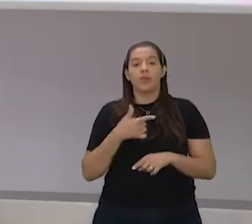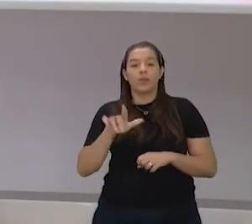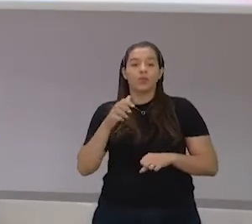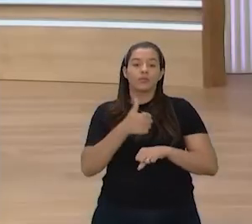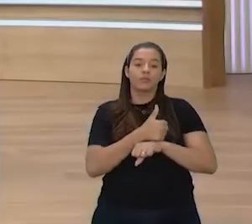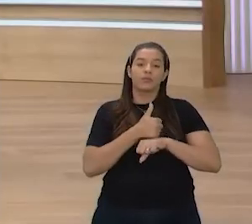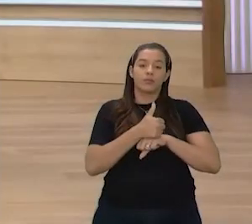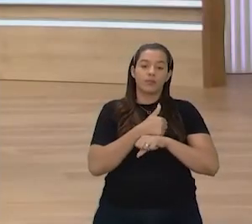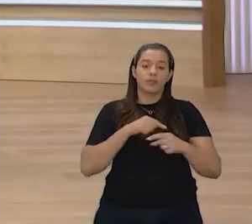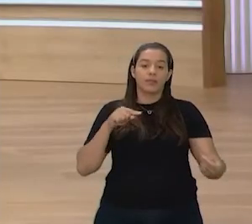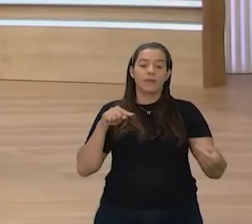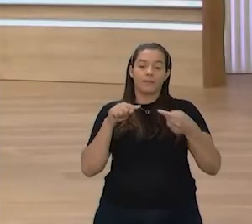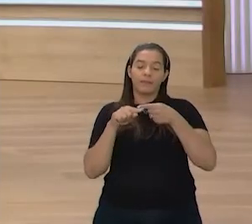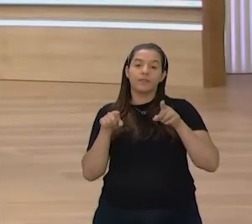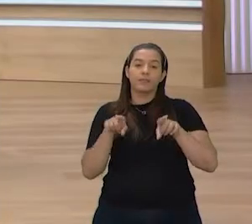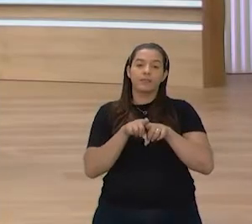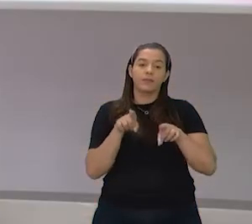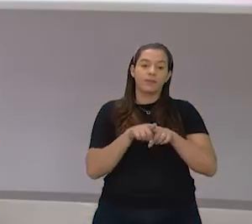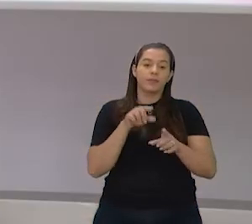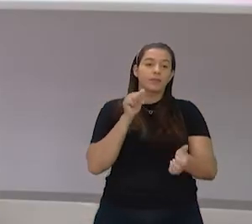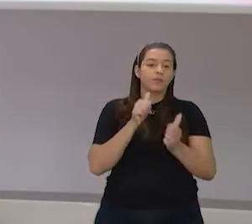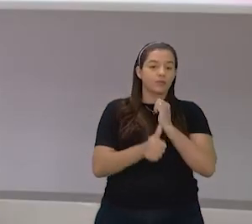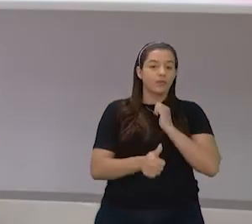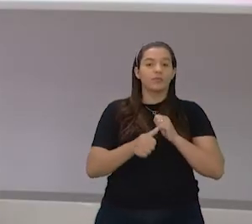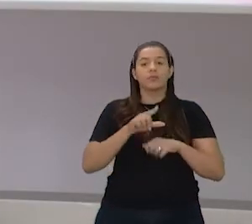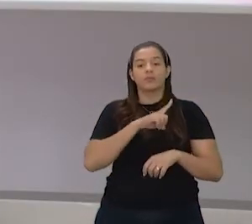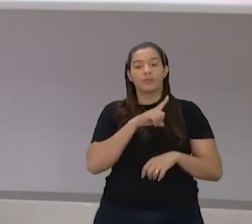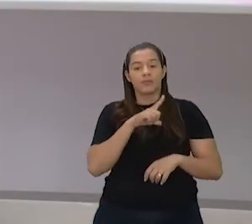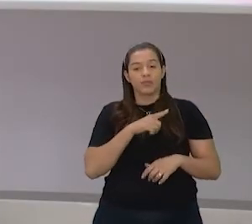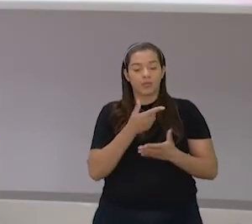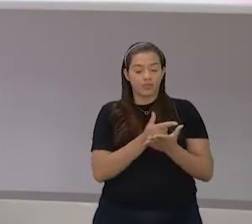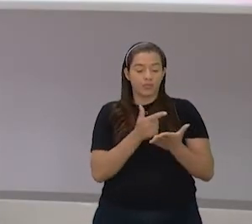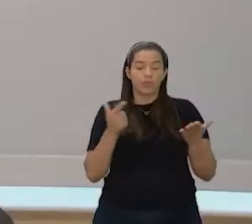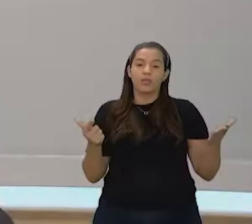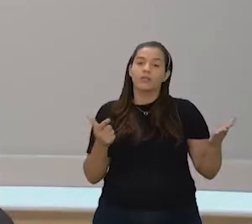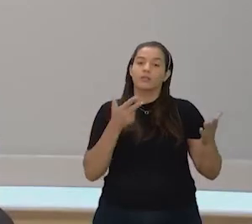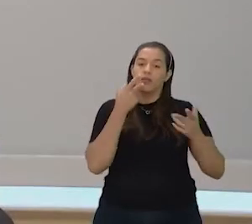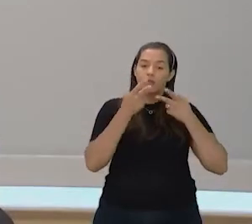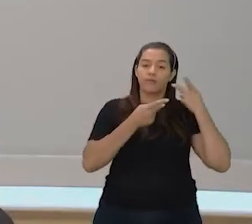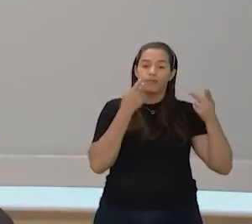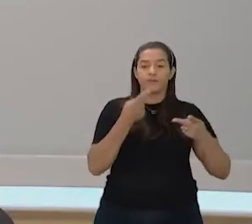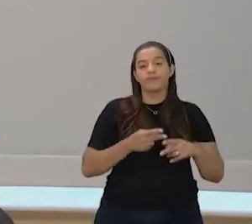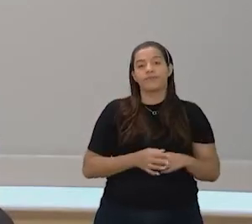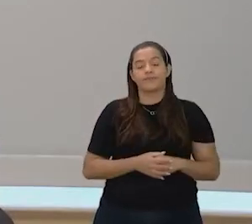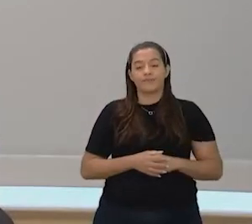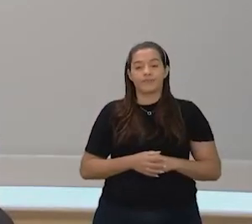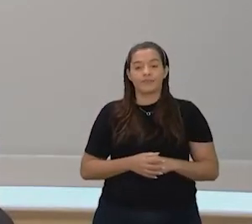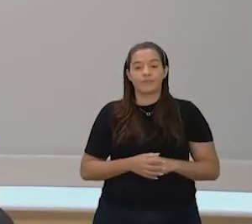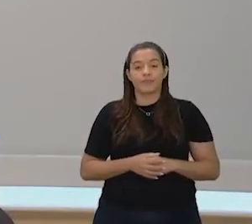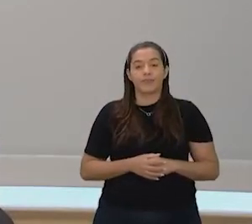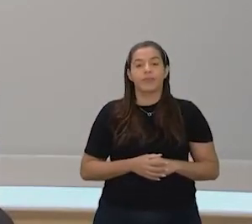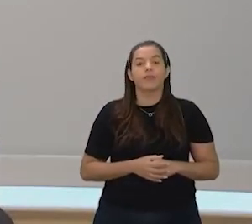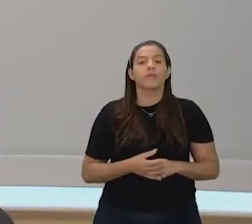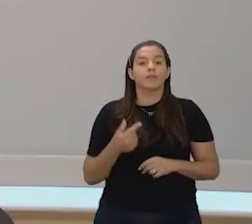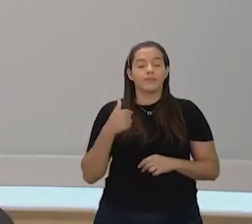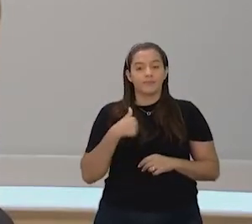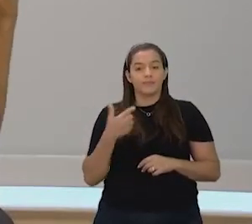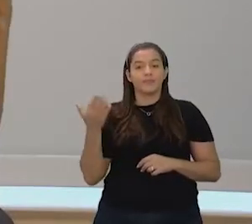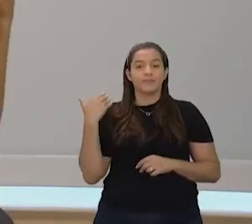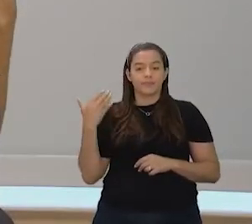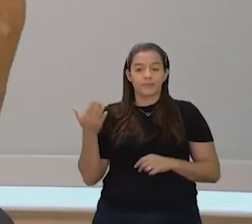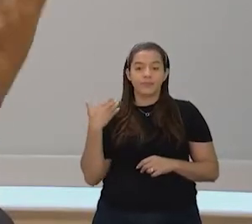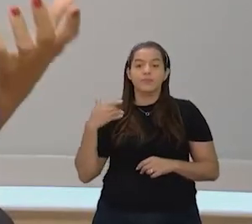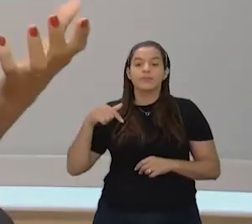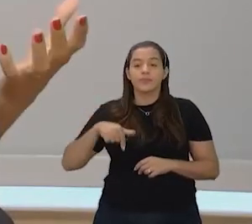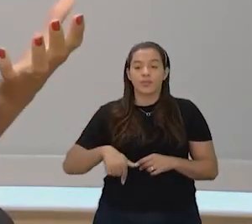que tenham a ver também com esporte. Então, o jornalismo esportivo fala muito disso. É muito legal, porque eu vim de uma cidade pequena, mas eu vejo que aqui